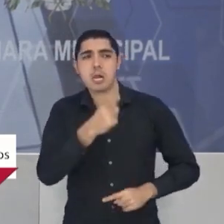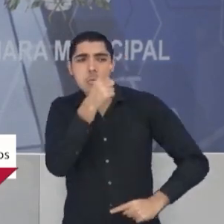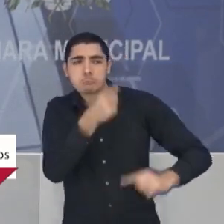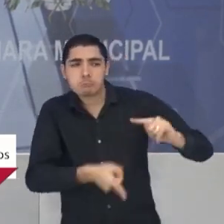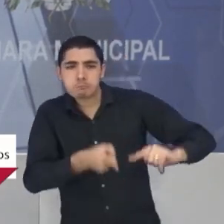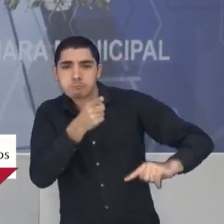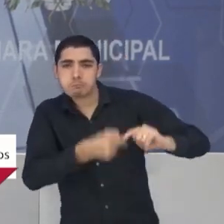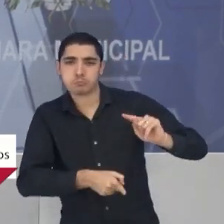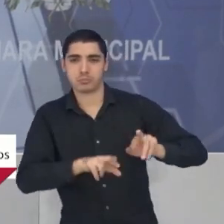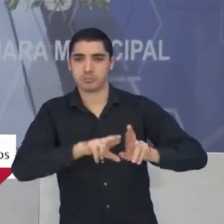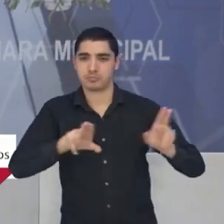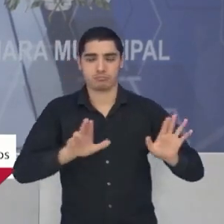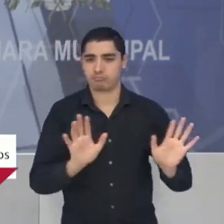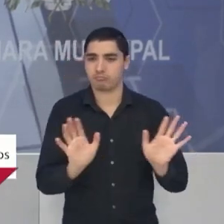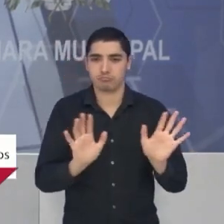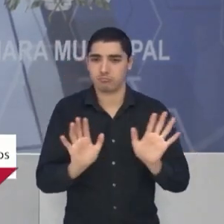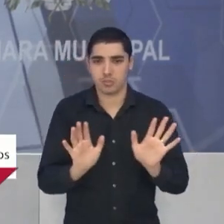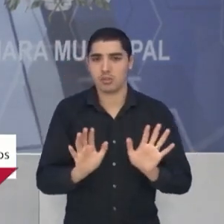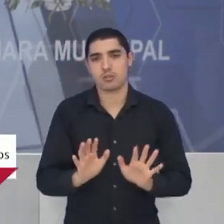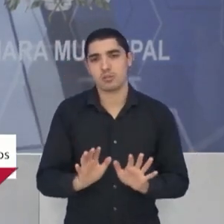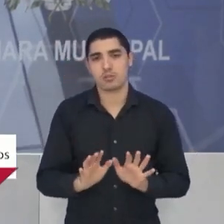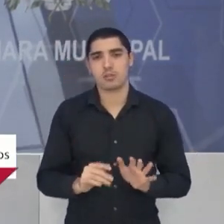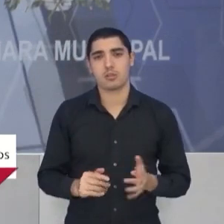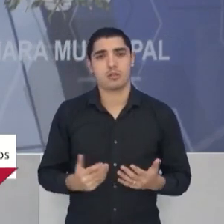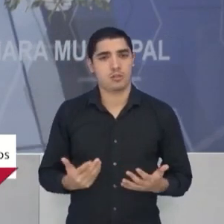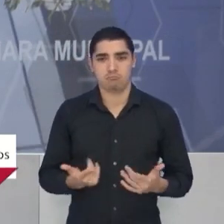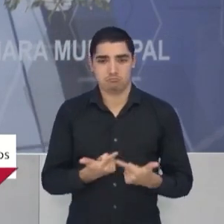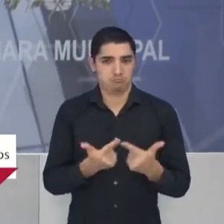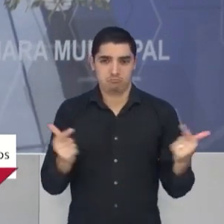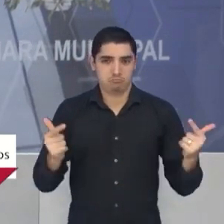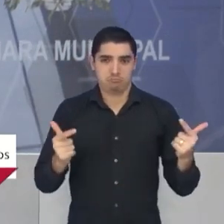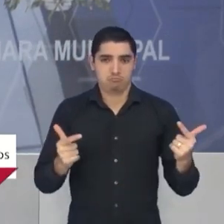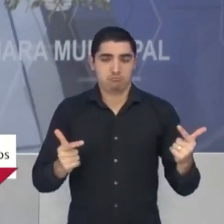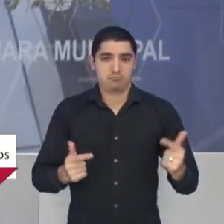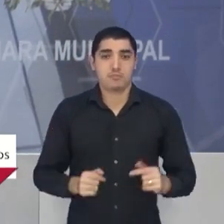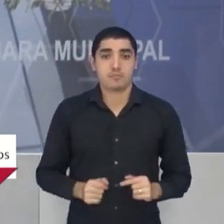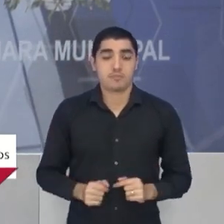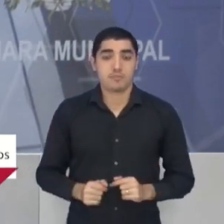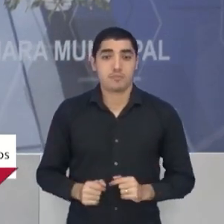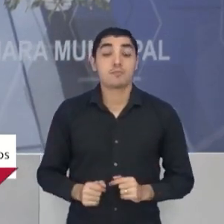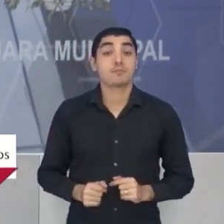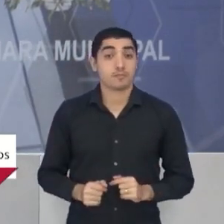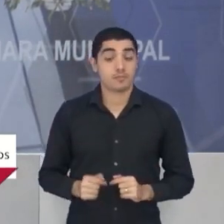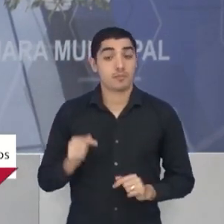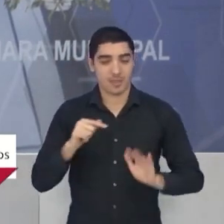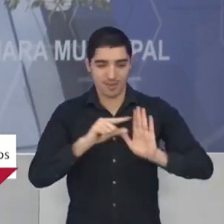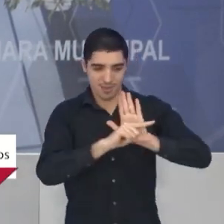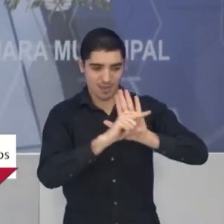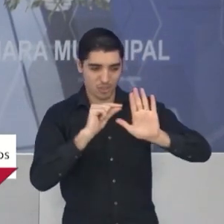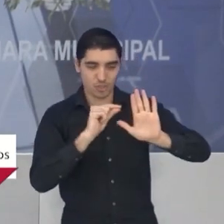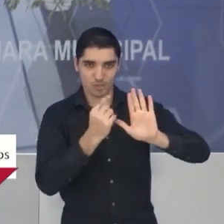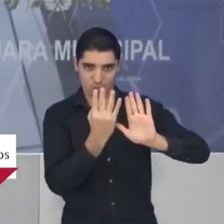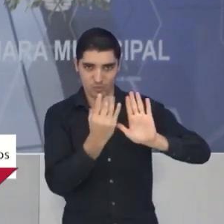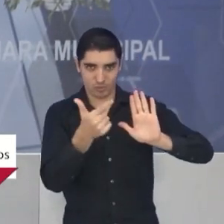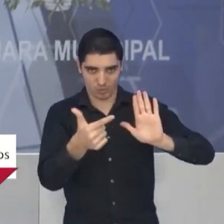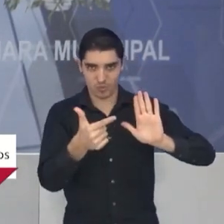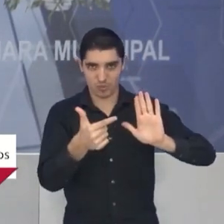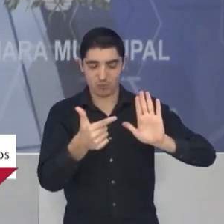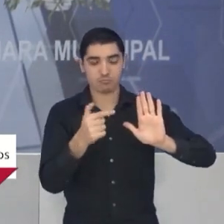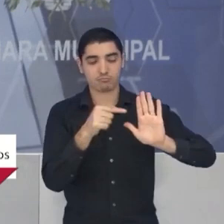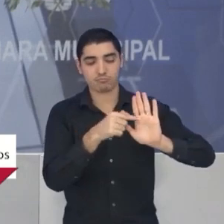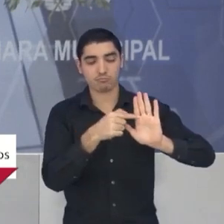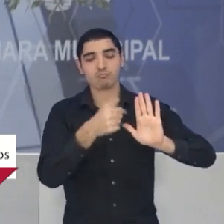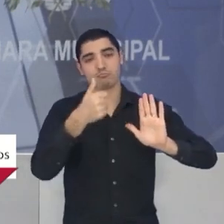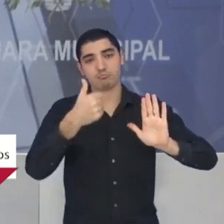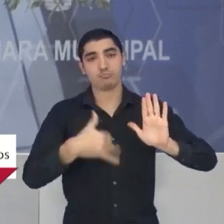atividade administrativa do prefeito não há o esse artigo esse 42 ele é